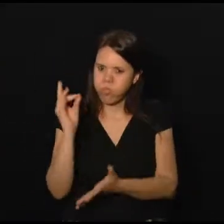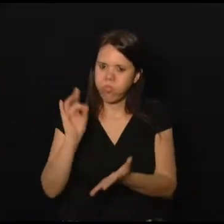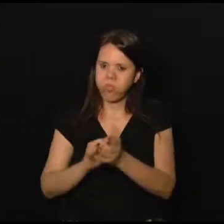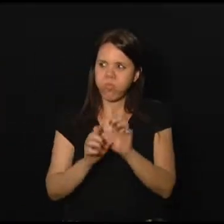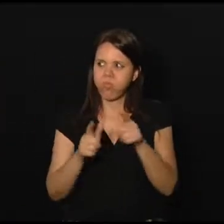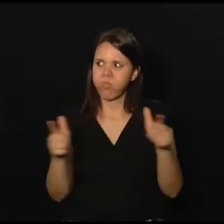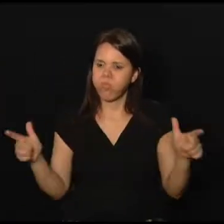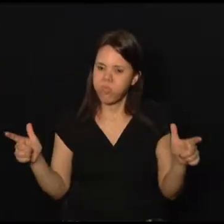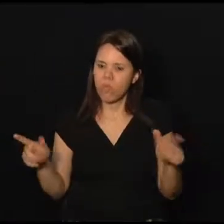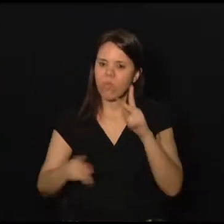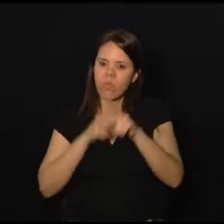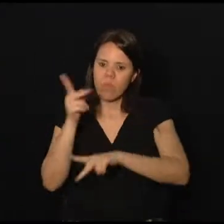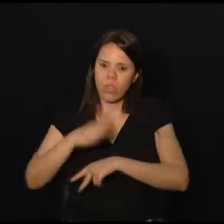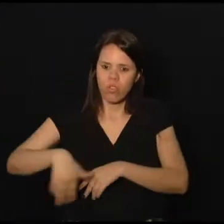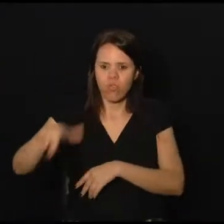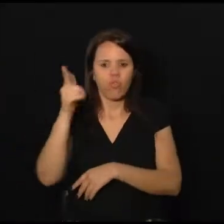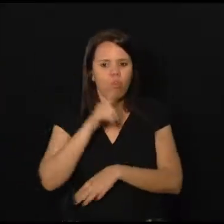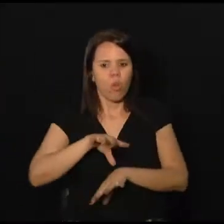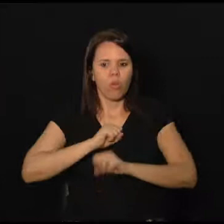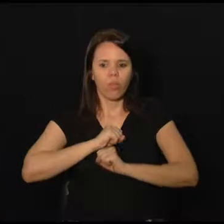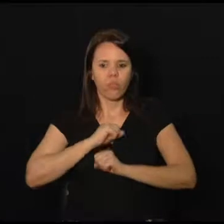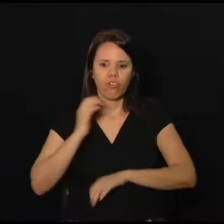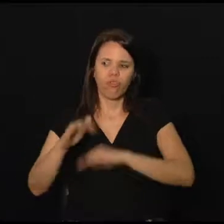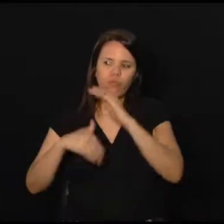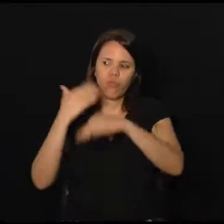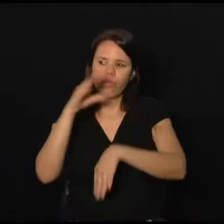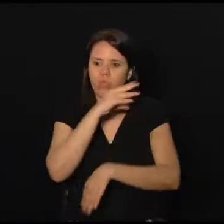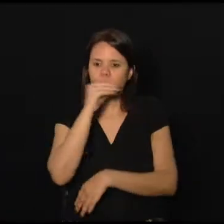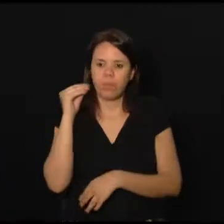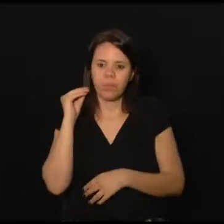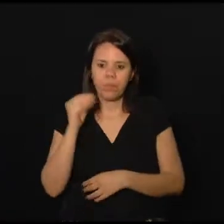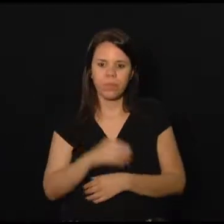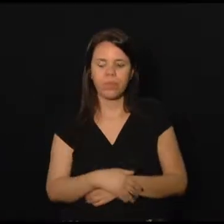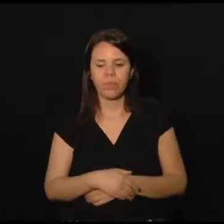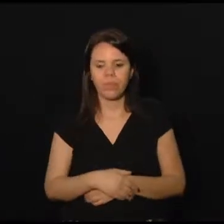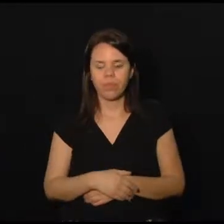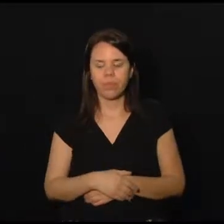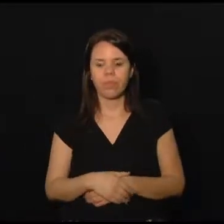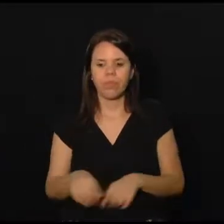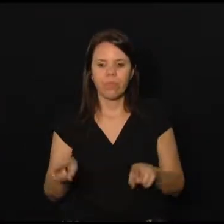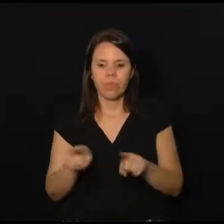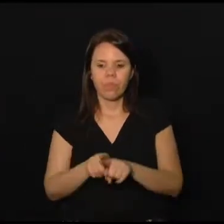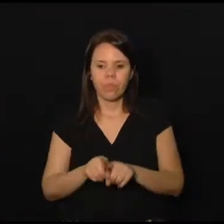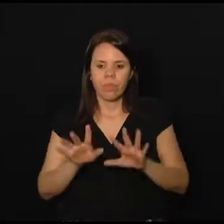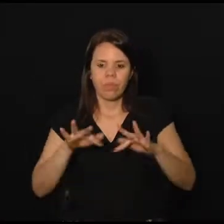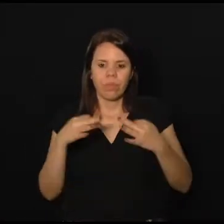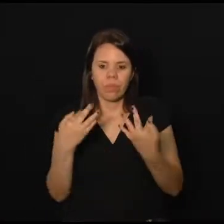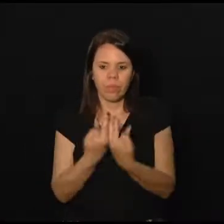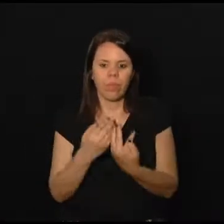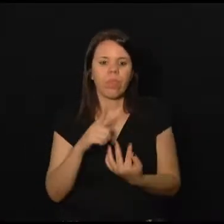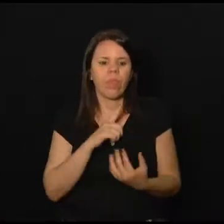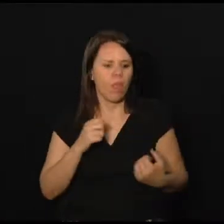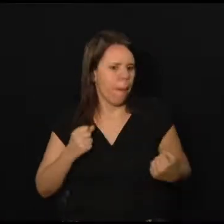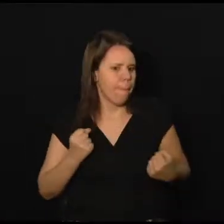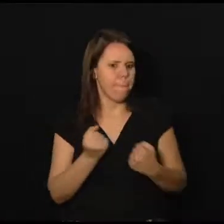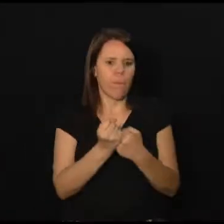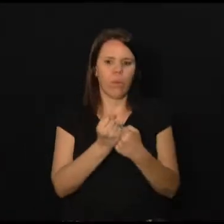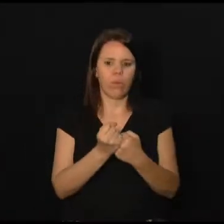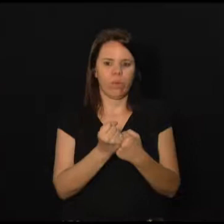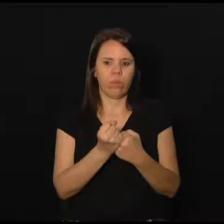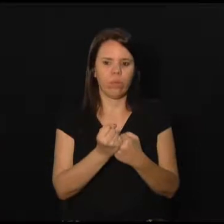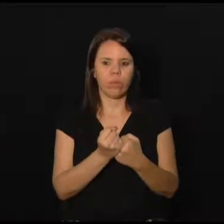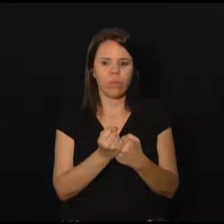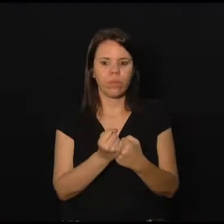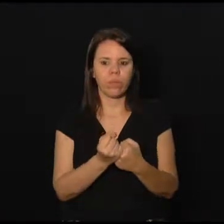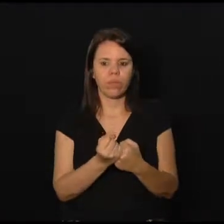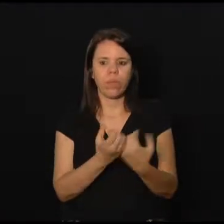número de pessoas e de desenvolvimento dos adolescentes, e também para que a família tenha esse apoio, né?